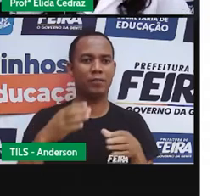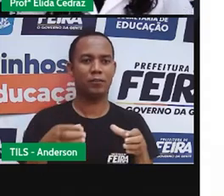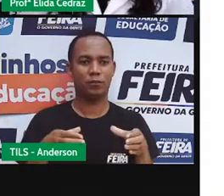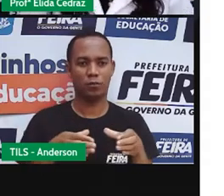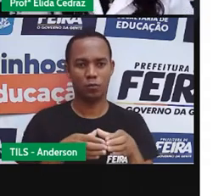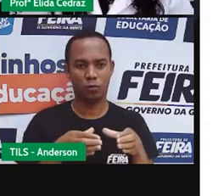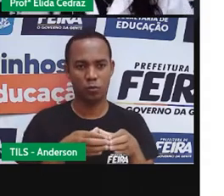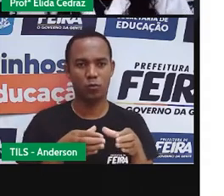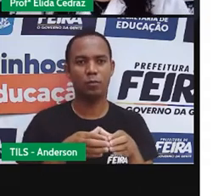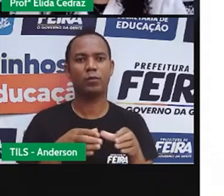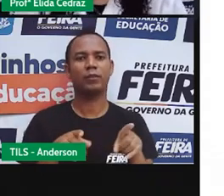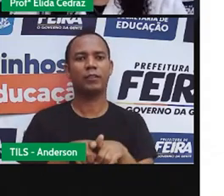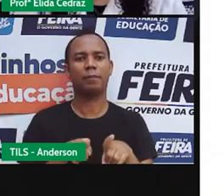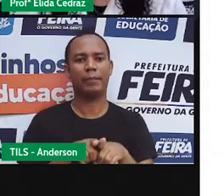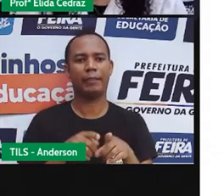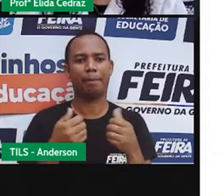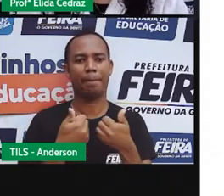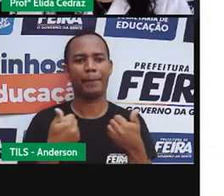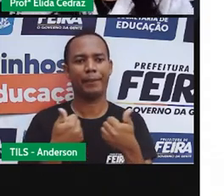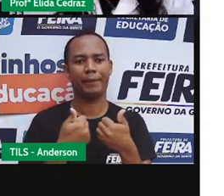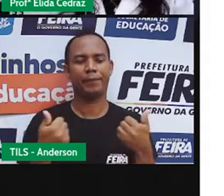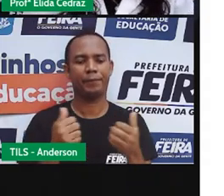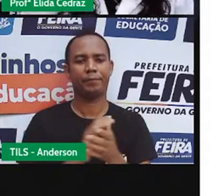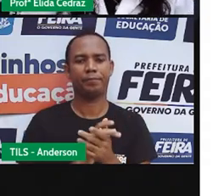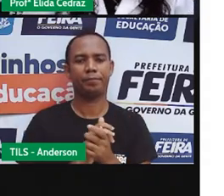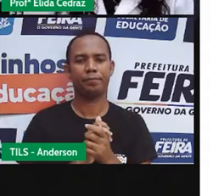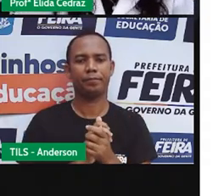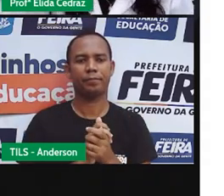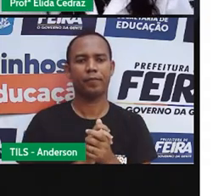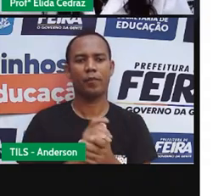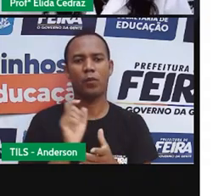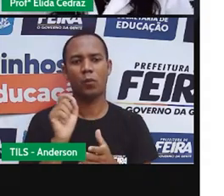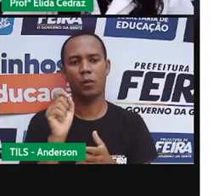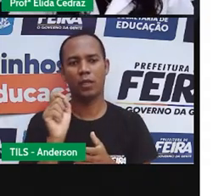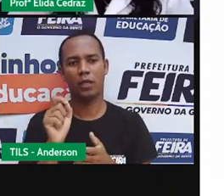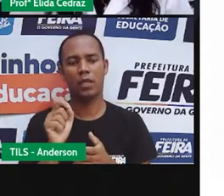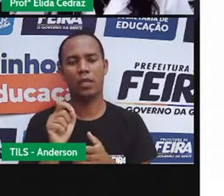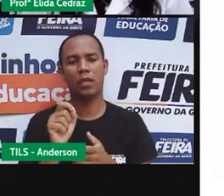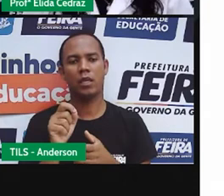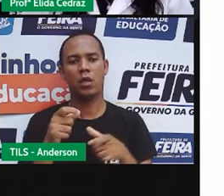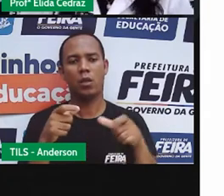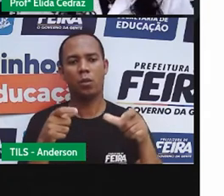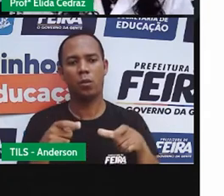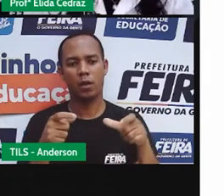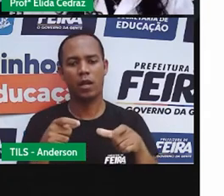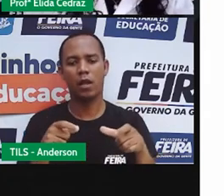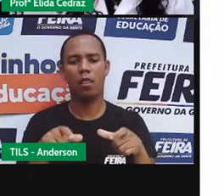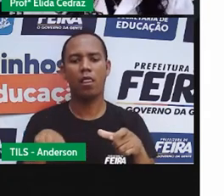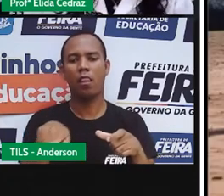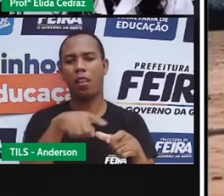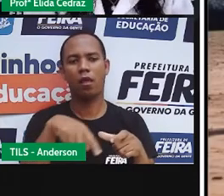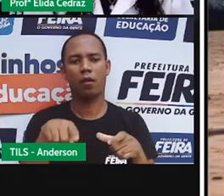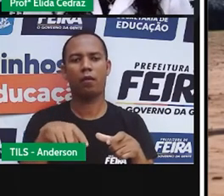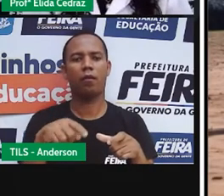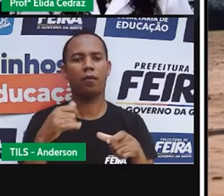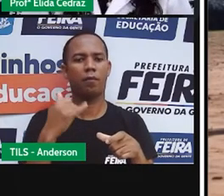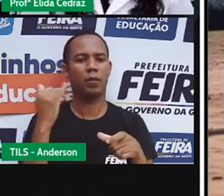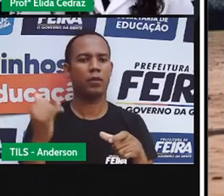grupo mais para perto. Tem que passar da linha e entrar no seu campo. Não é